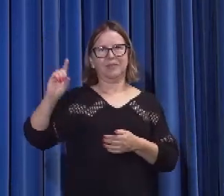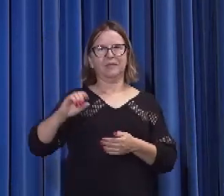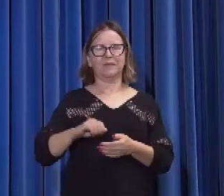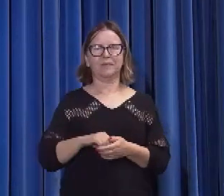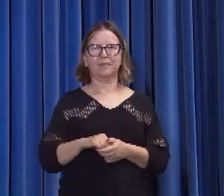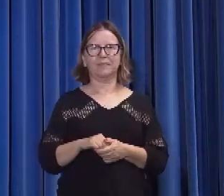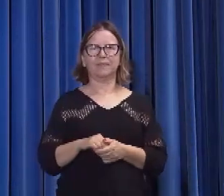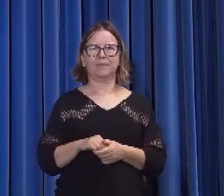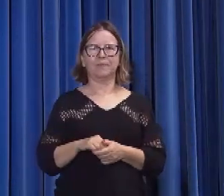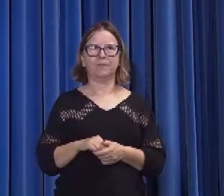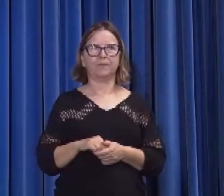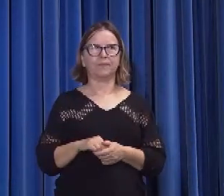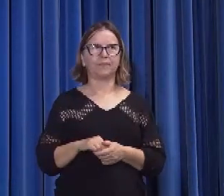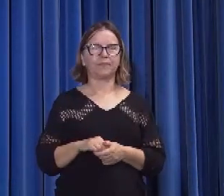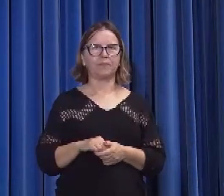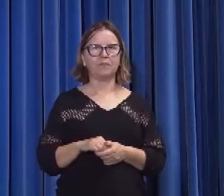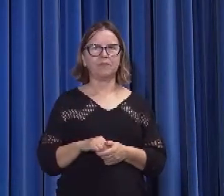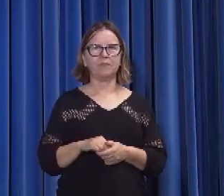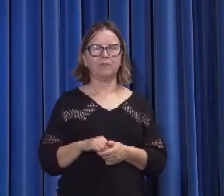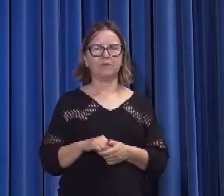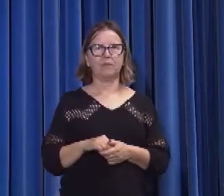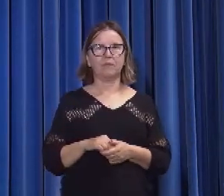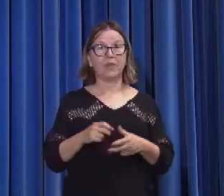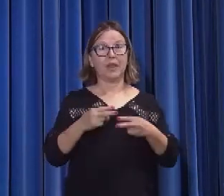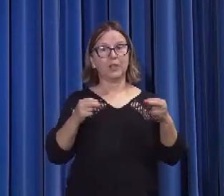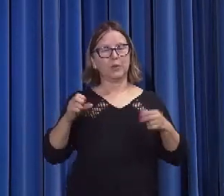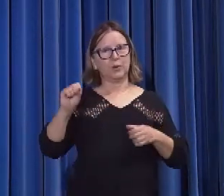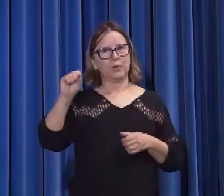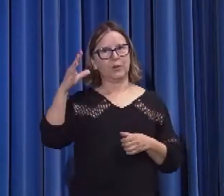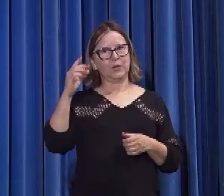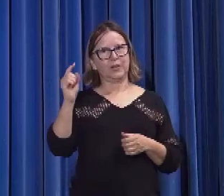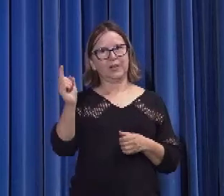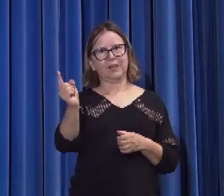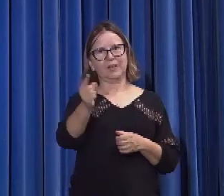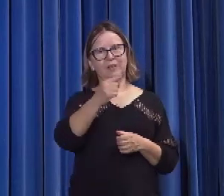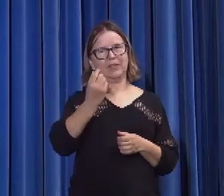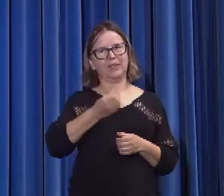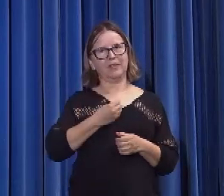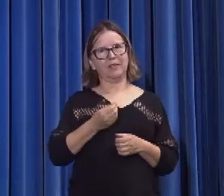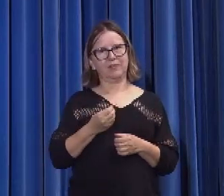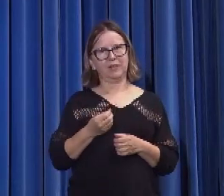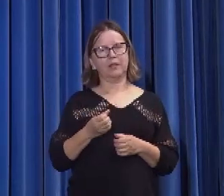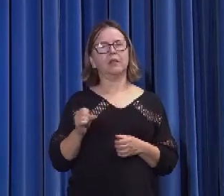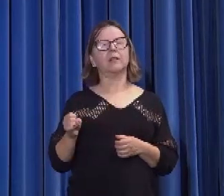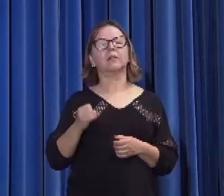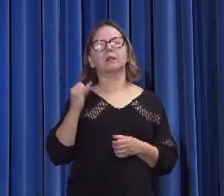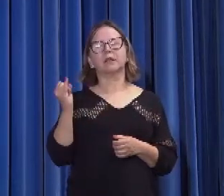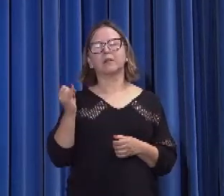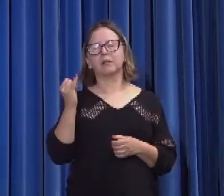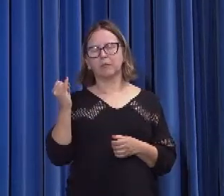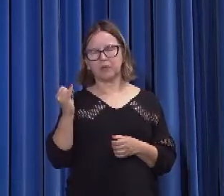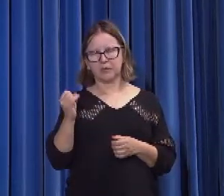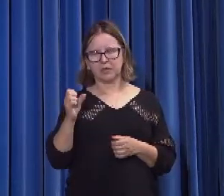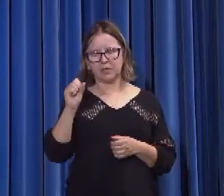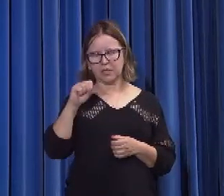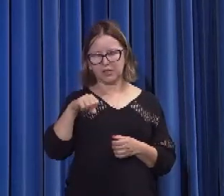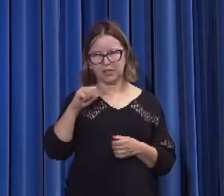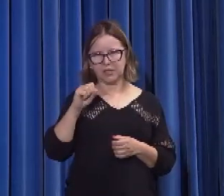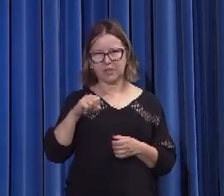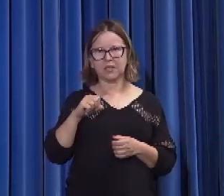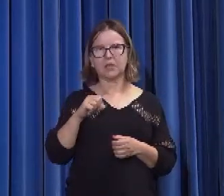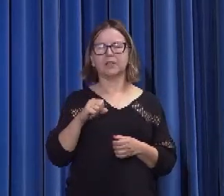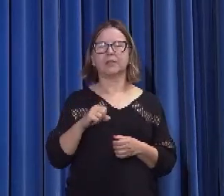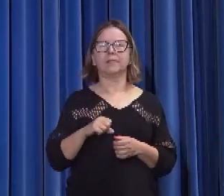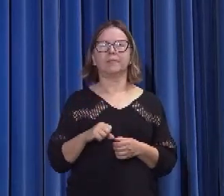Não que essas rotinas não sejam importantes na vida do cristão. É claro, nós não estamos dizendo aqui,